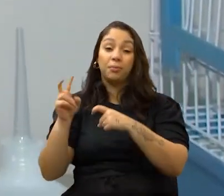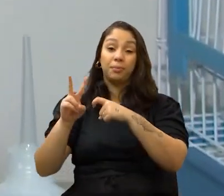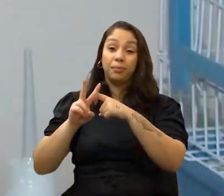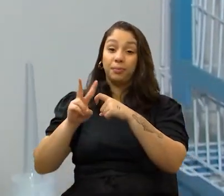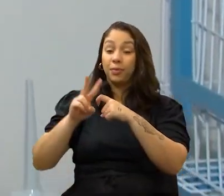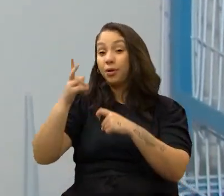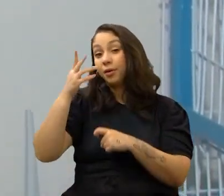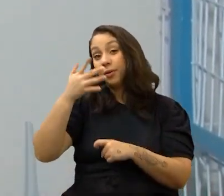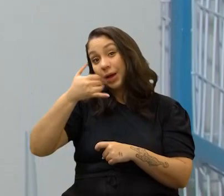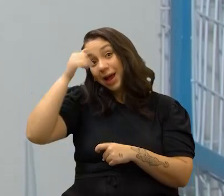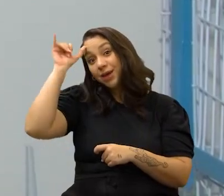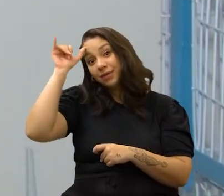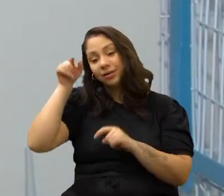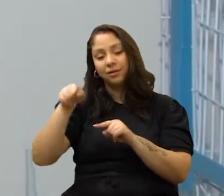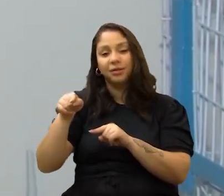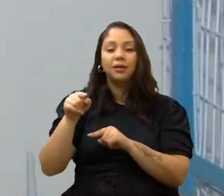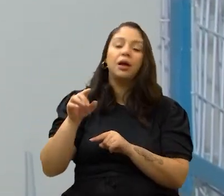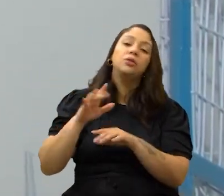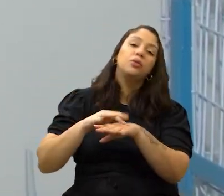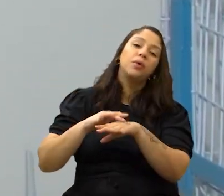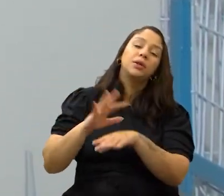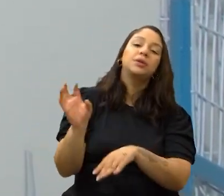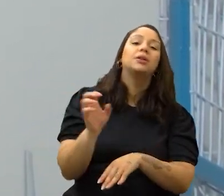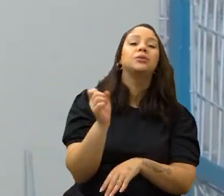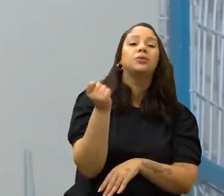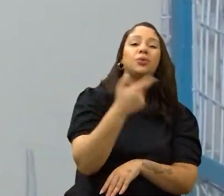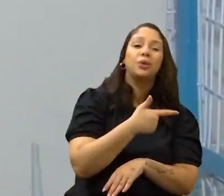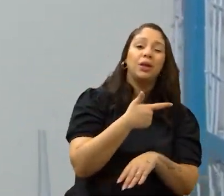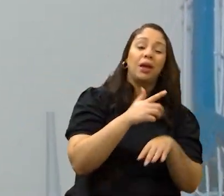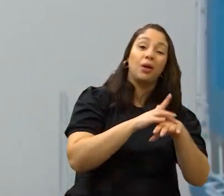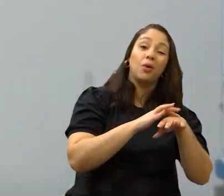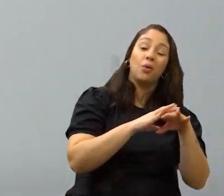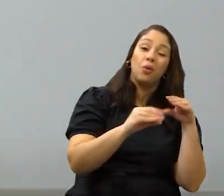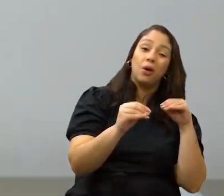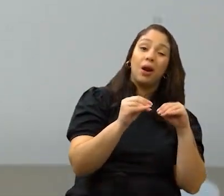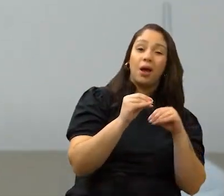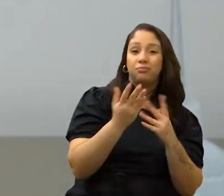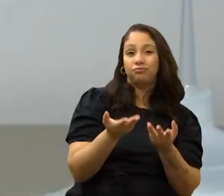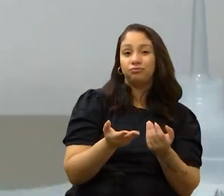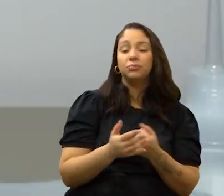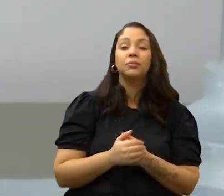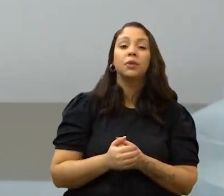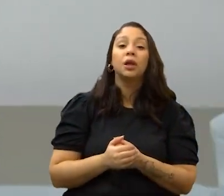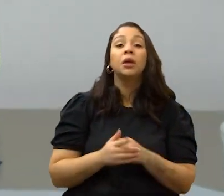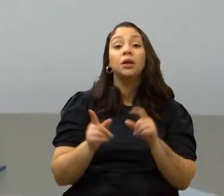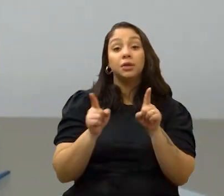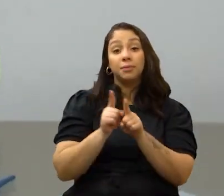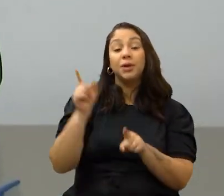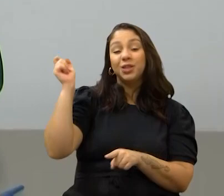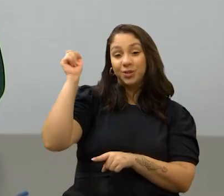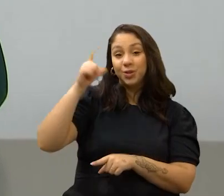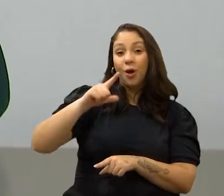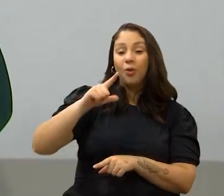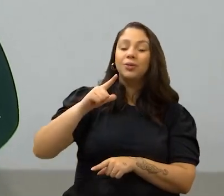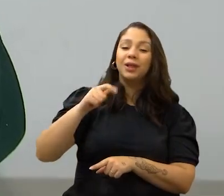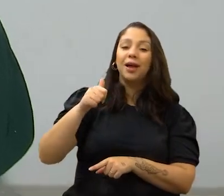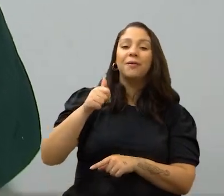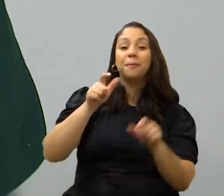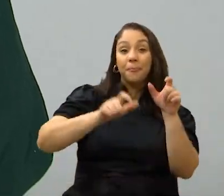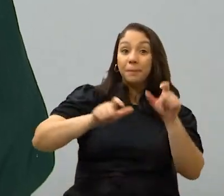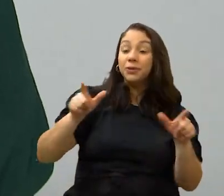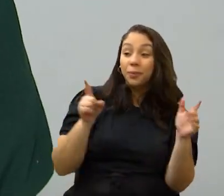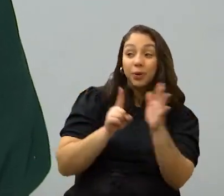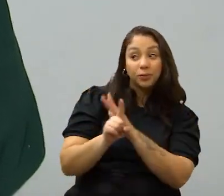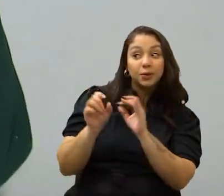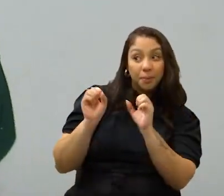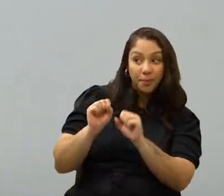com a medicina preventiva do que com a curativa nesses casos, para evitar que eles adoeçam, né? Banho de sol né, que às vezes os tutores